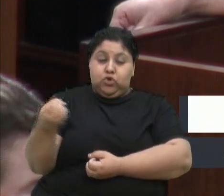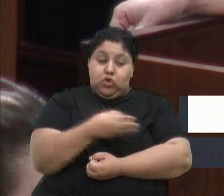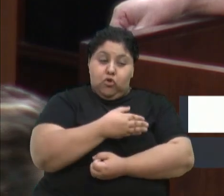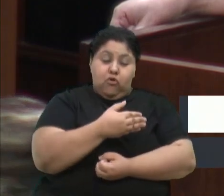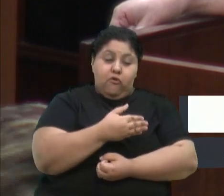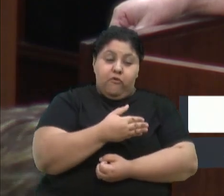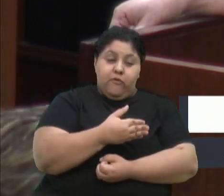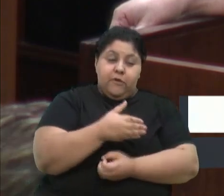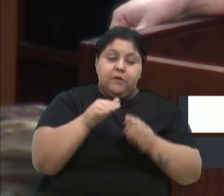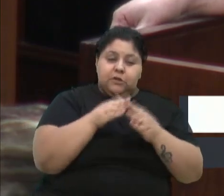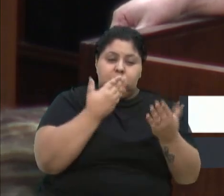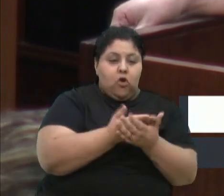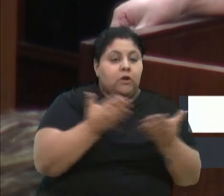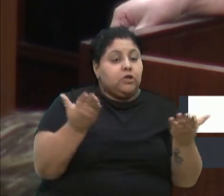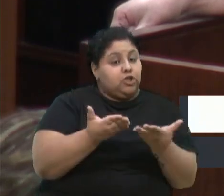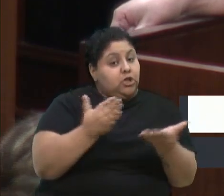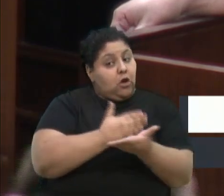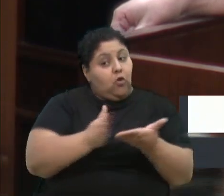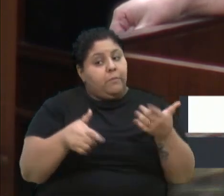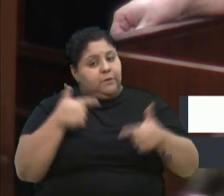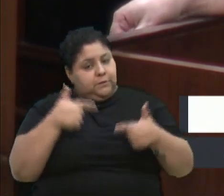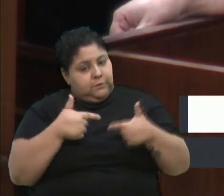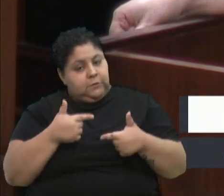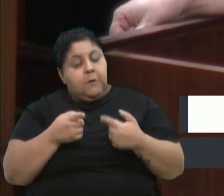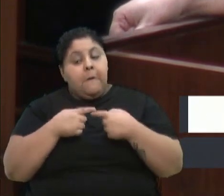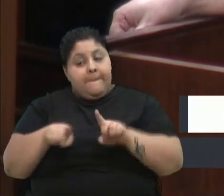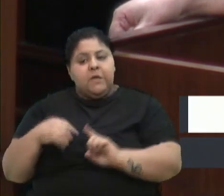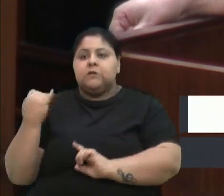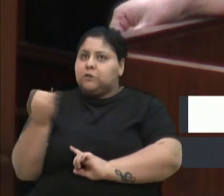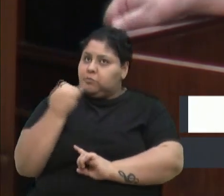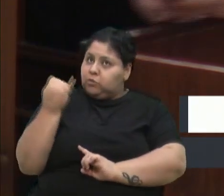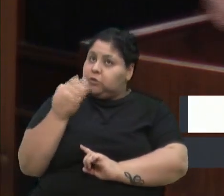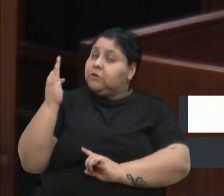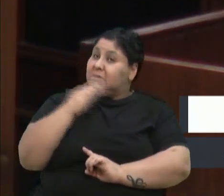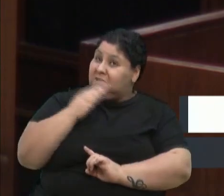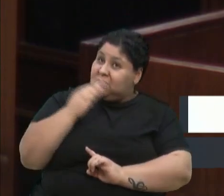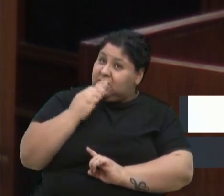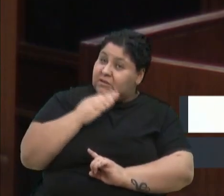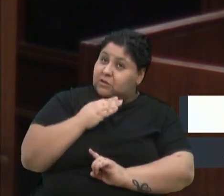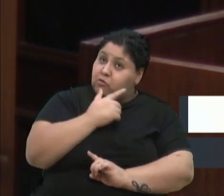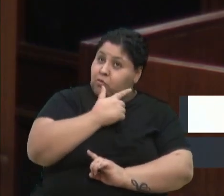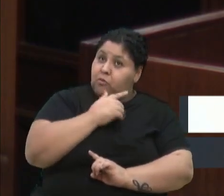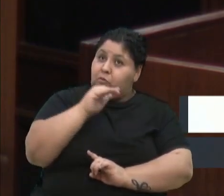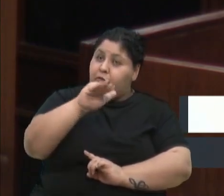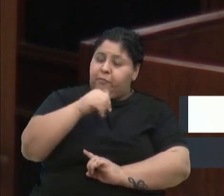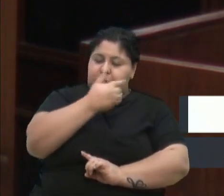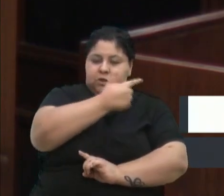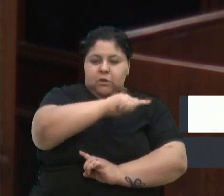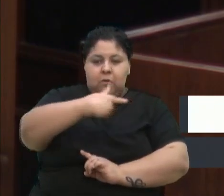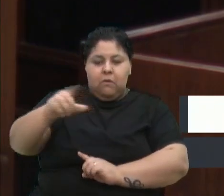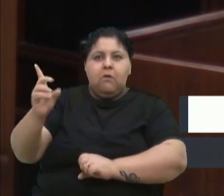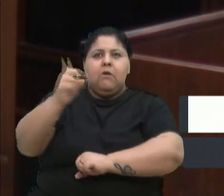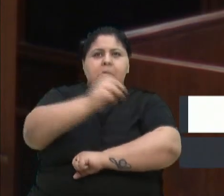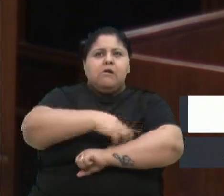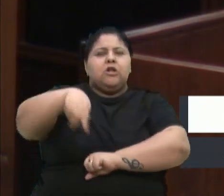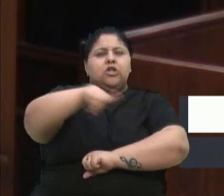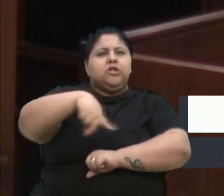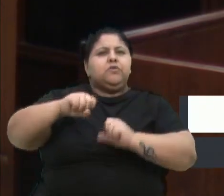do ano letivo, do ano que vem, ter problema novamente da falta de vaga. E entre construir uma escola e